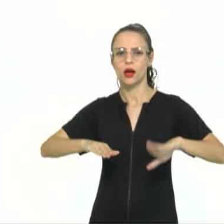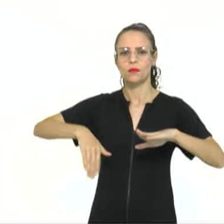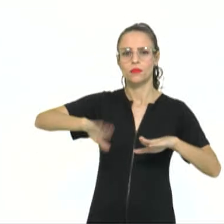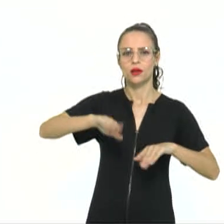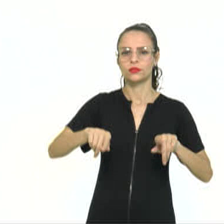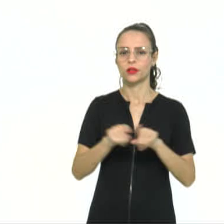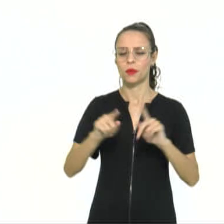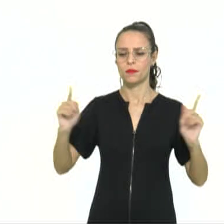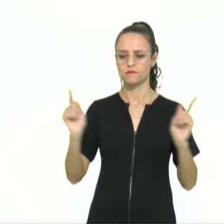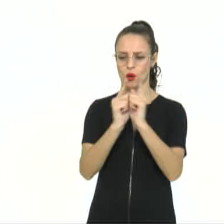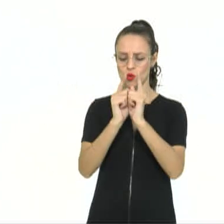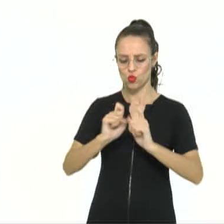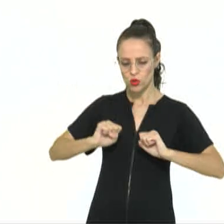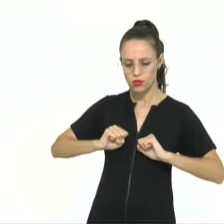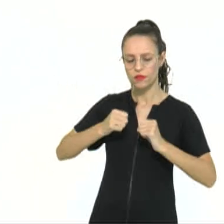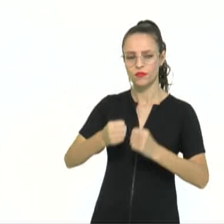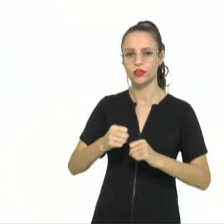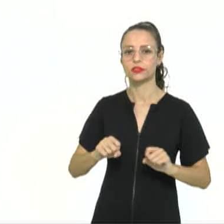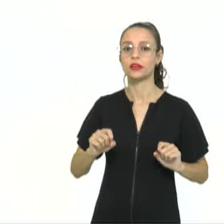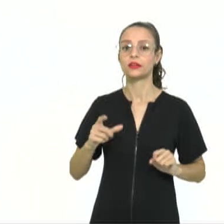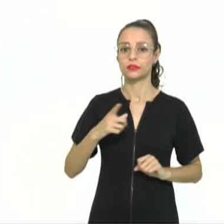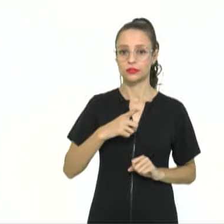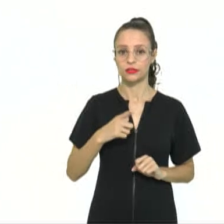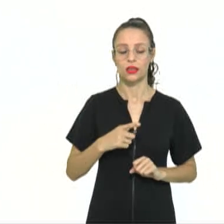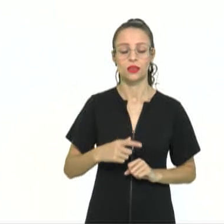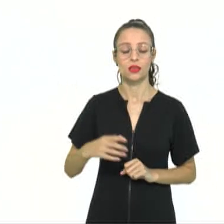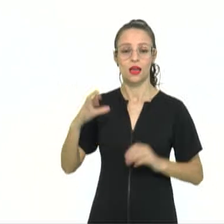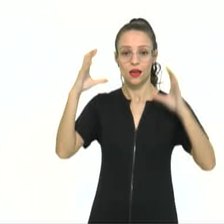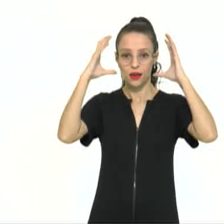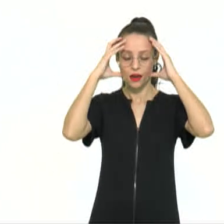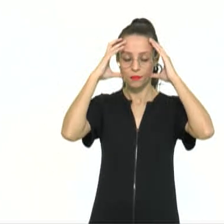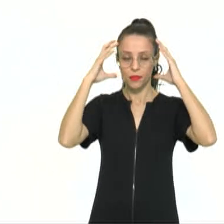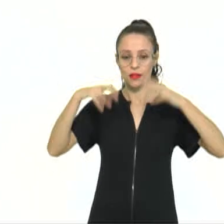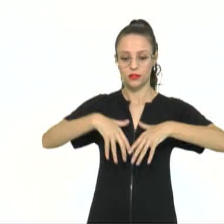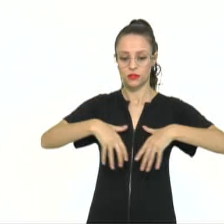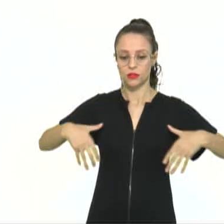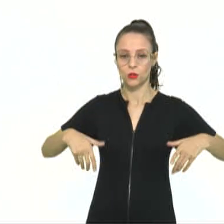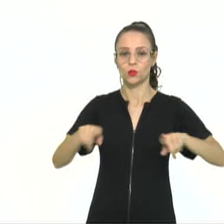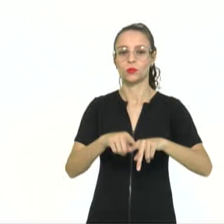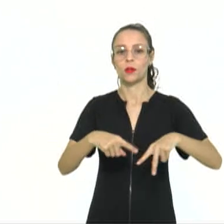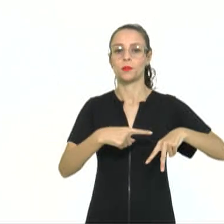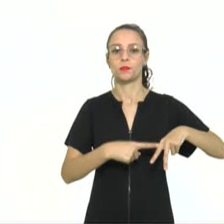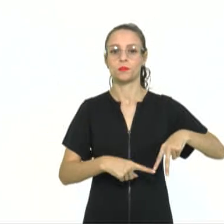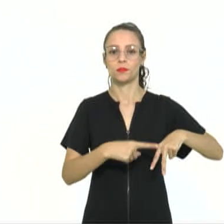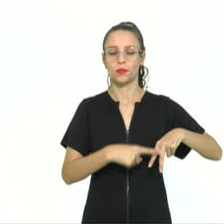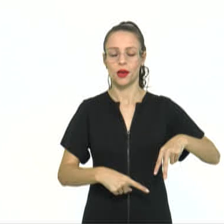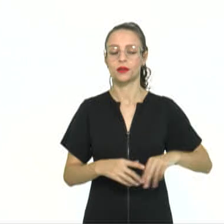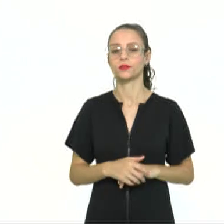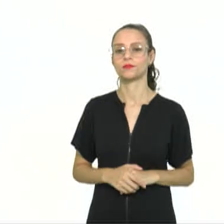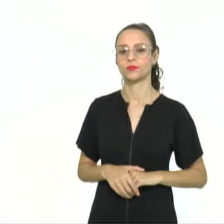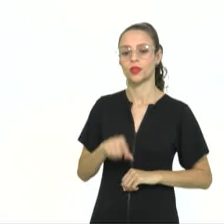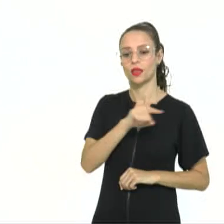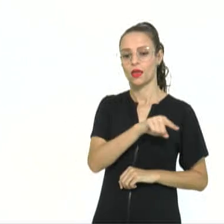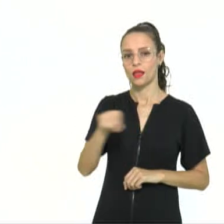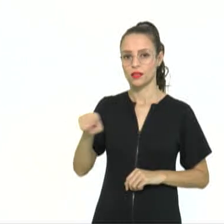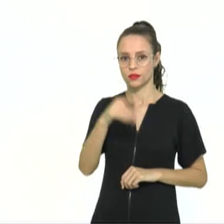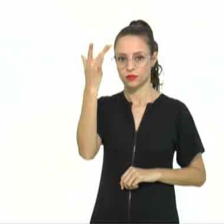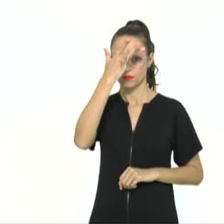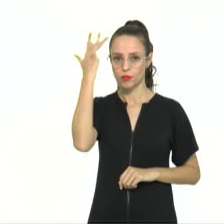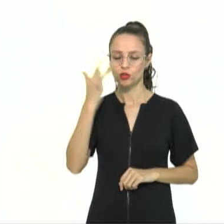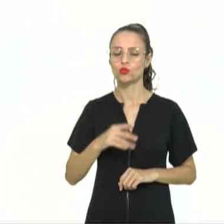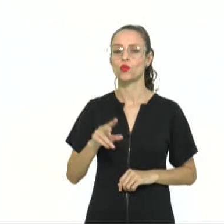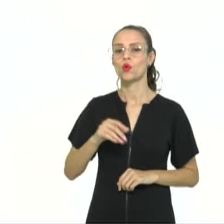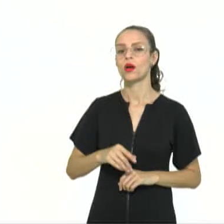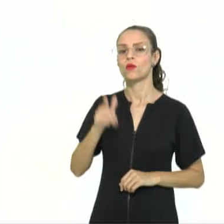também a defesa. Áreas válidas para golpe, cabeça, tronco e pernas. Os atletas recebem pontos por